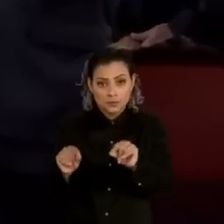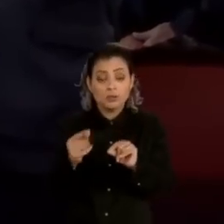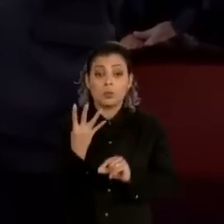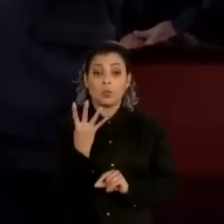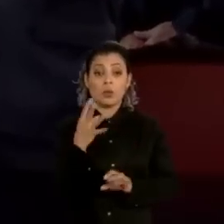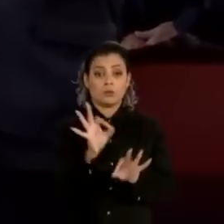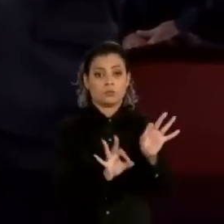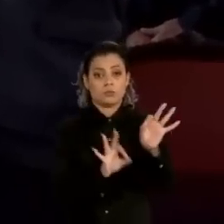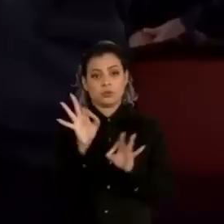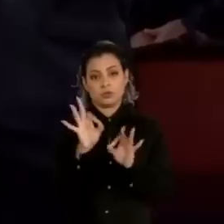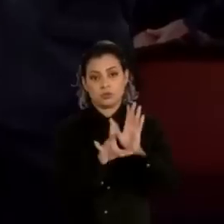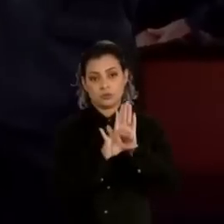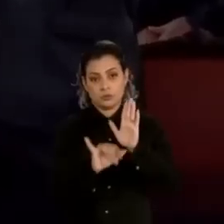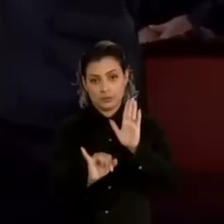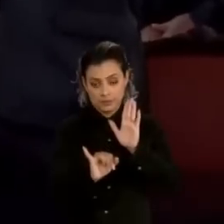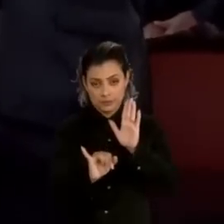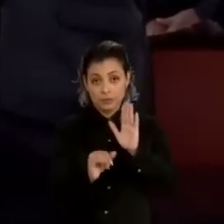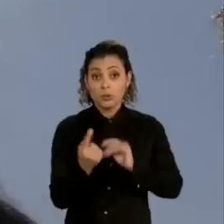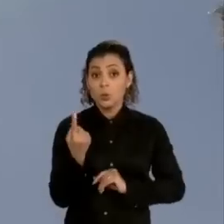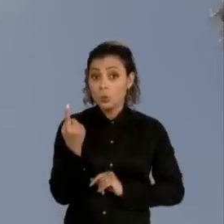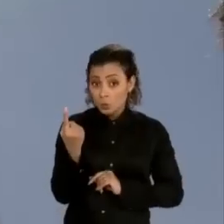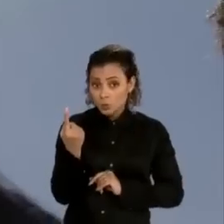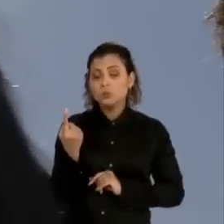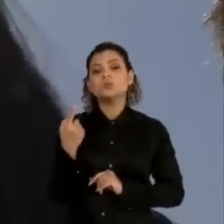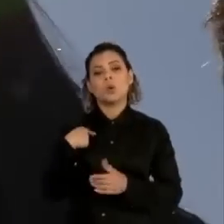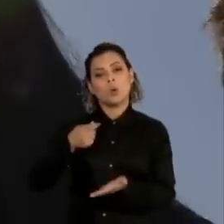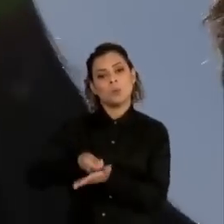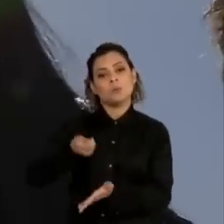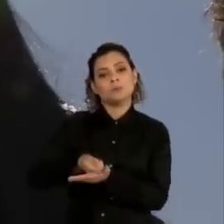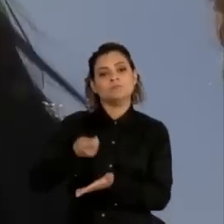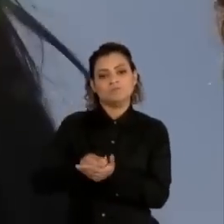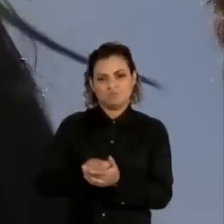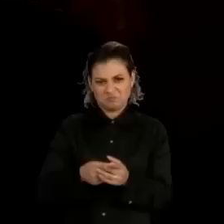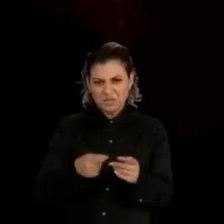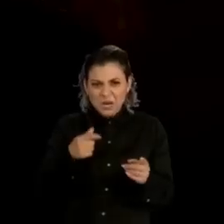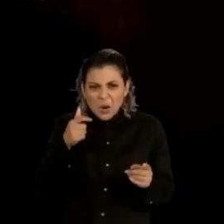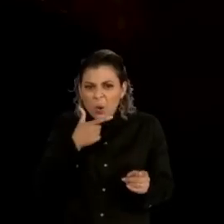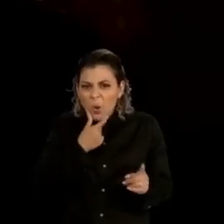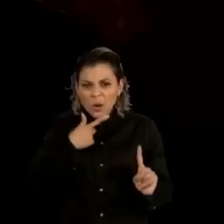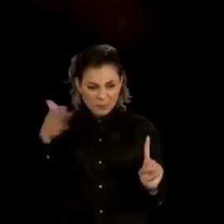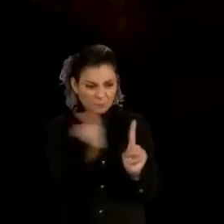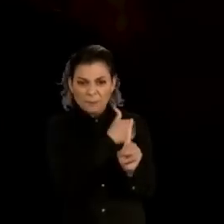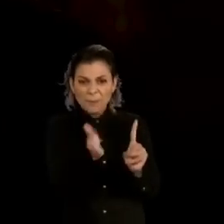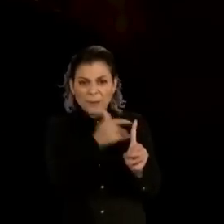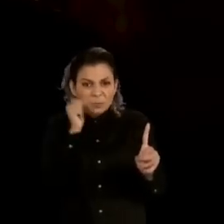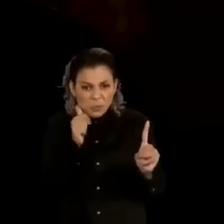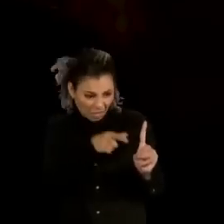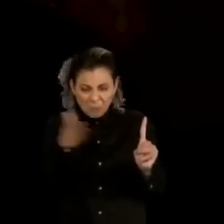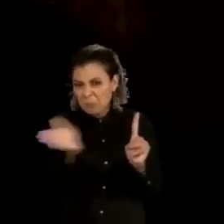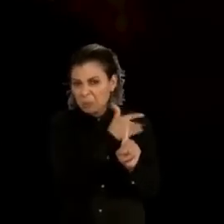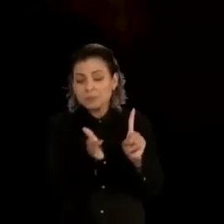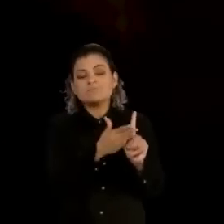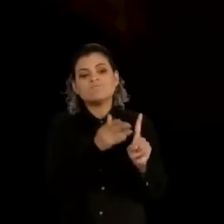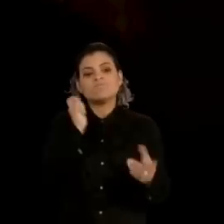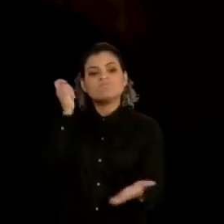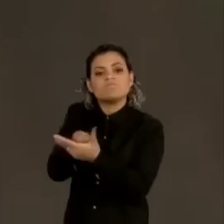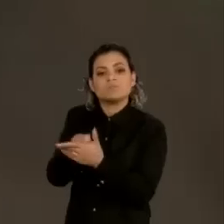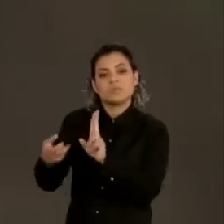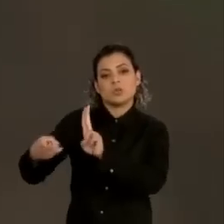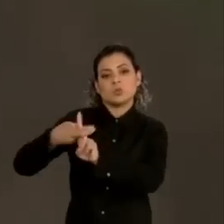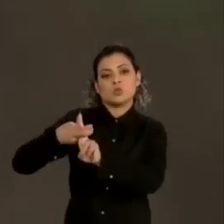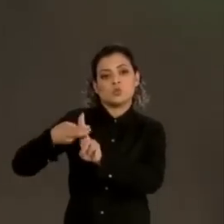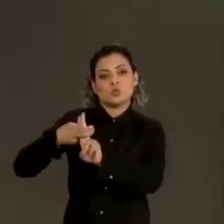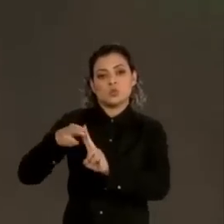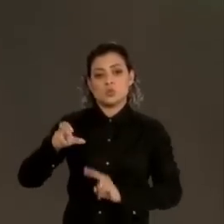4 projetos de lei. Um deles torna obrigatório que agressores de mulheres paguem todos os custos do atendimento à vítima